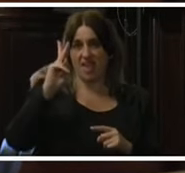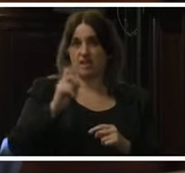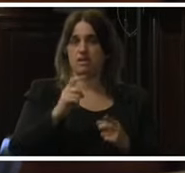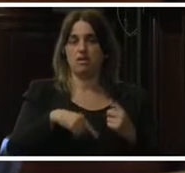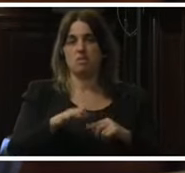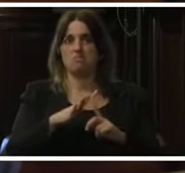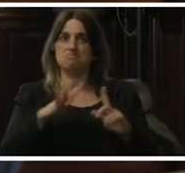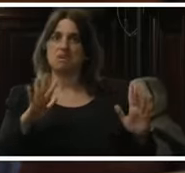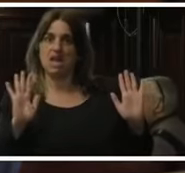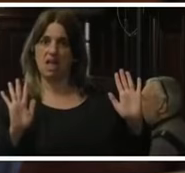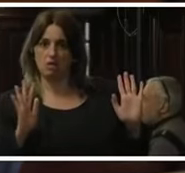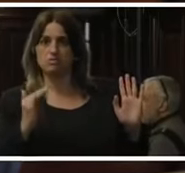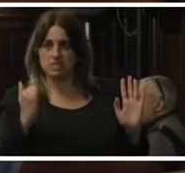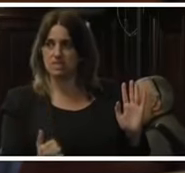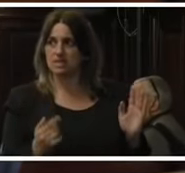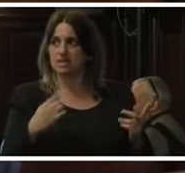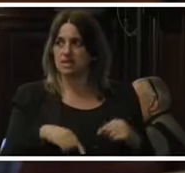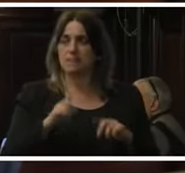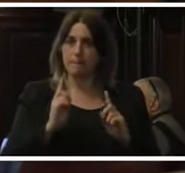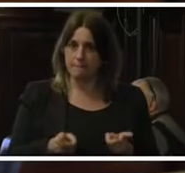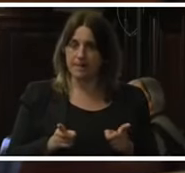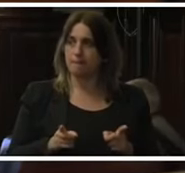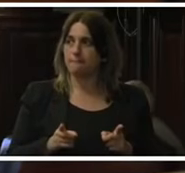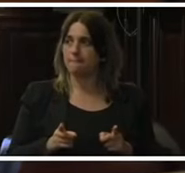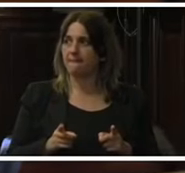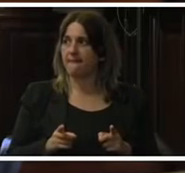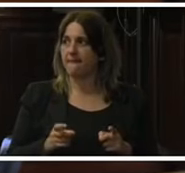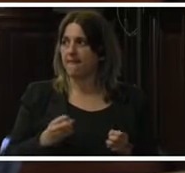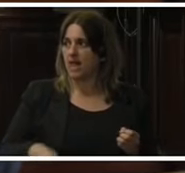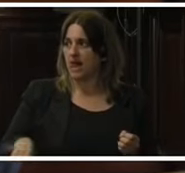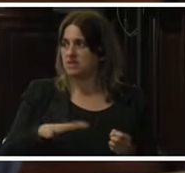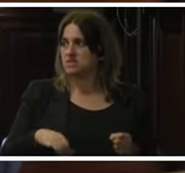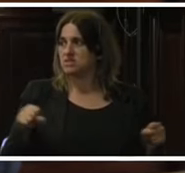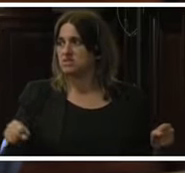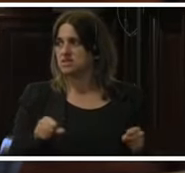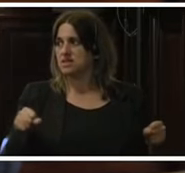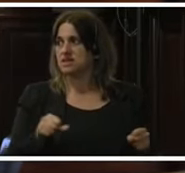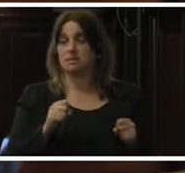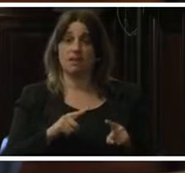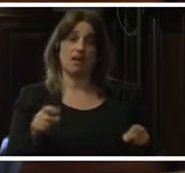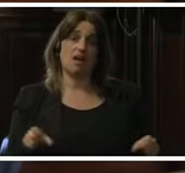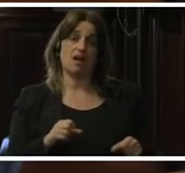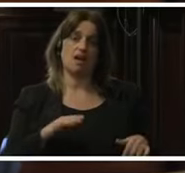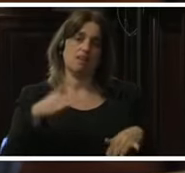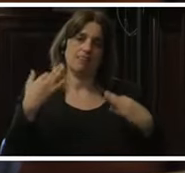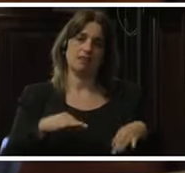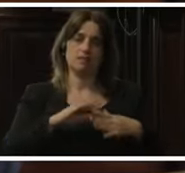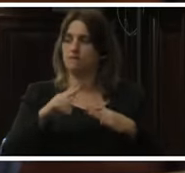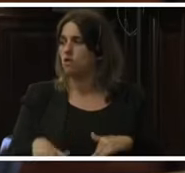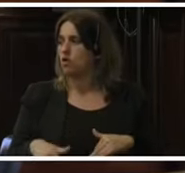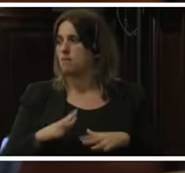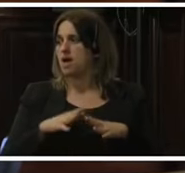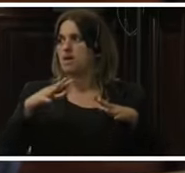estão onde as condições estão sendo cuidadas para a ocorrência de genocídios inválidos por galin pelos